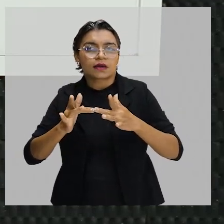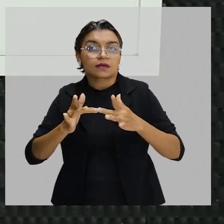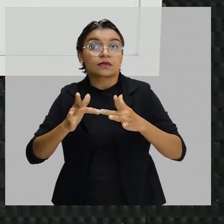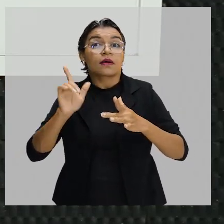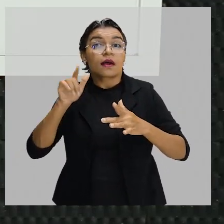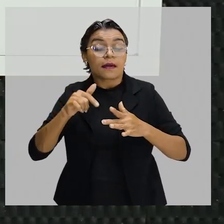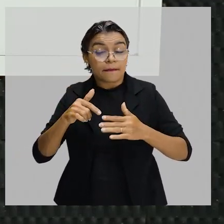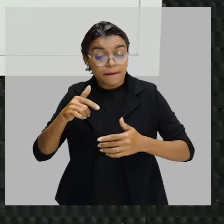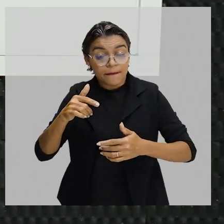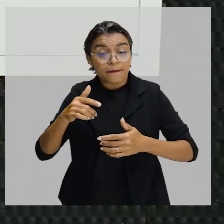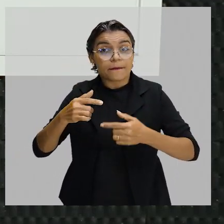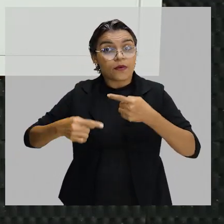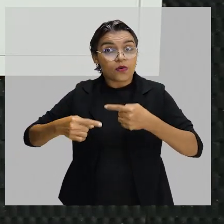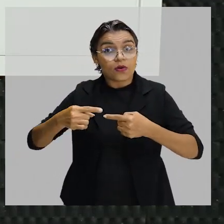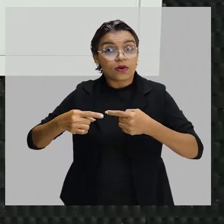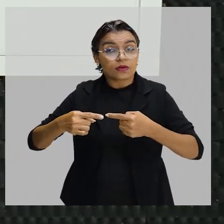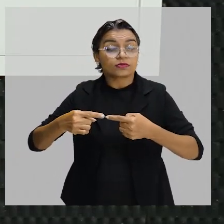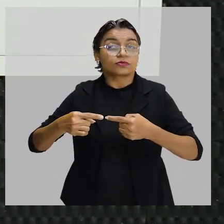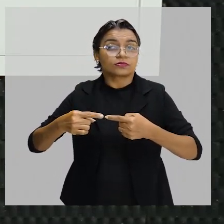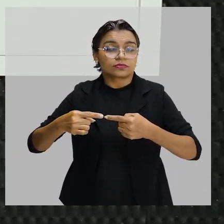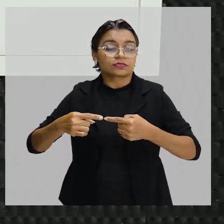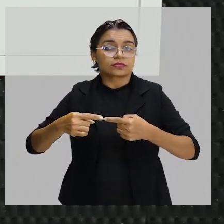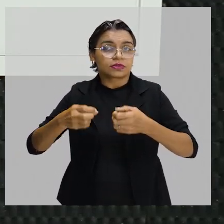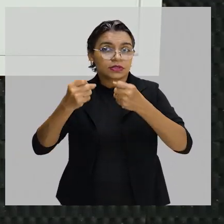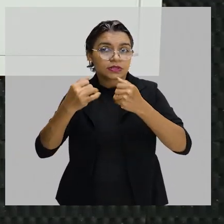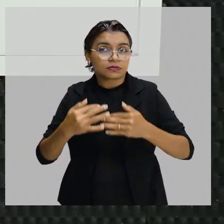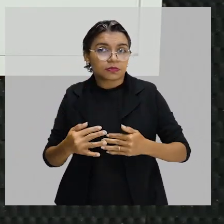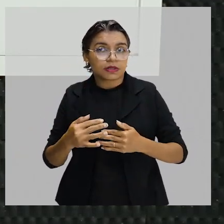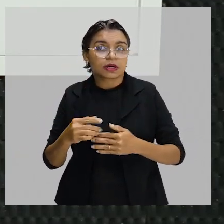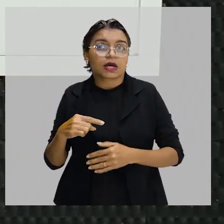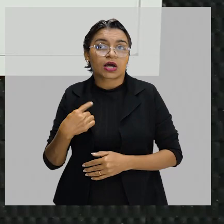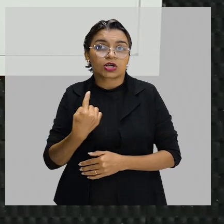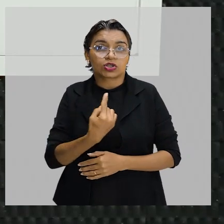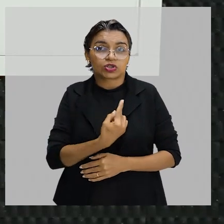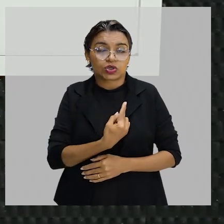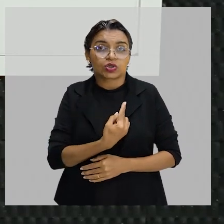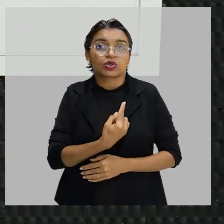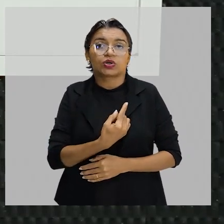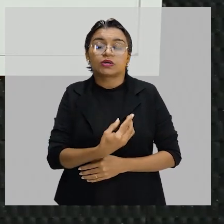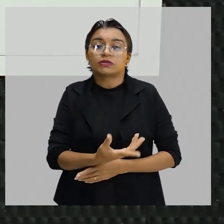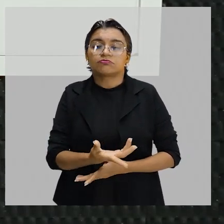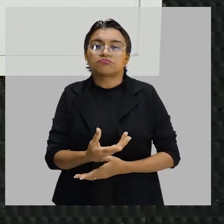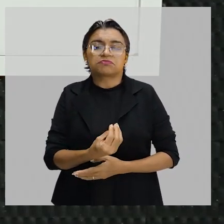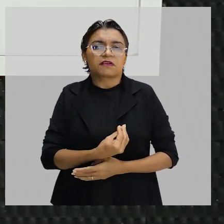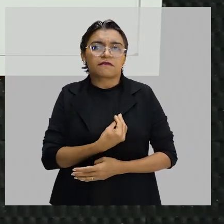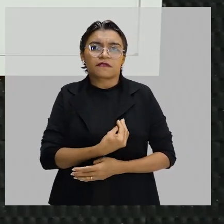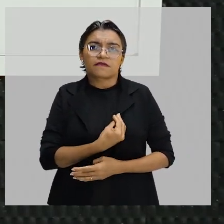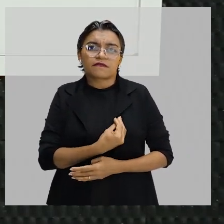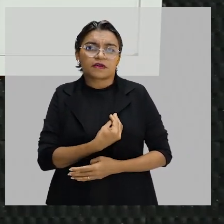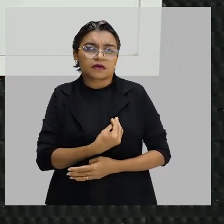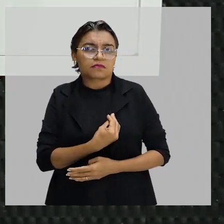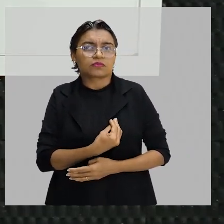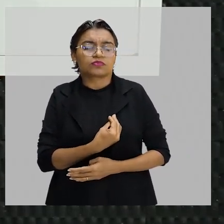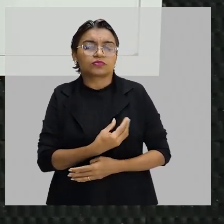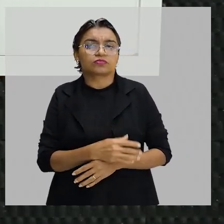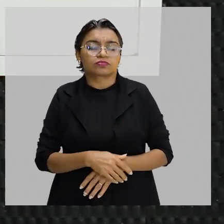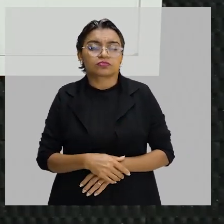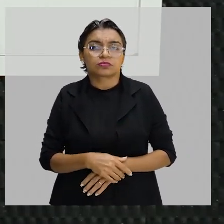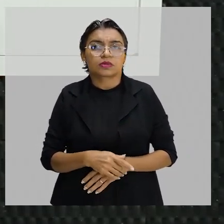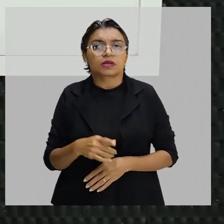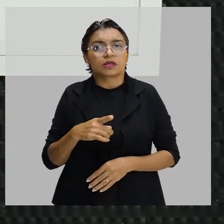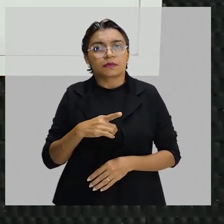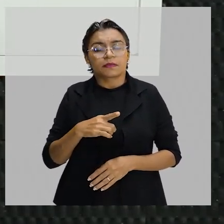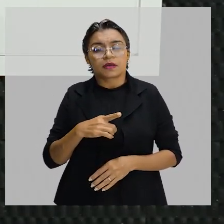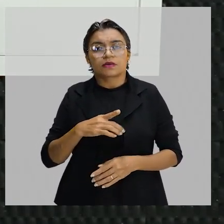político que diz respeito àquilo que nós temos com os nossos pares e aquilo que nós alcançamos a partir